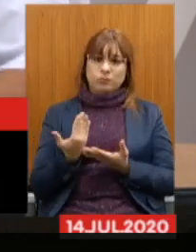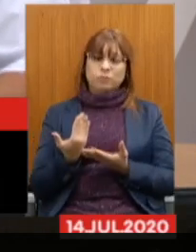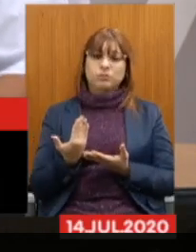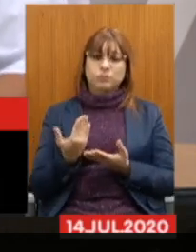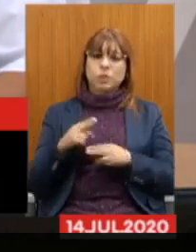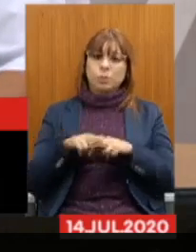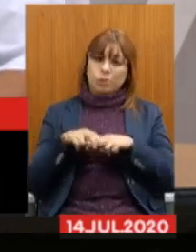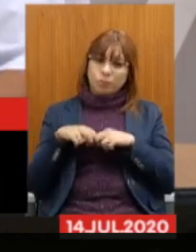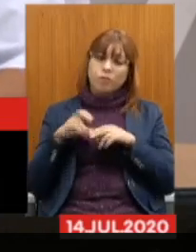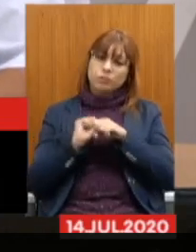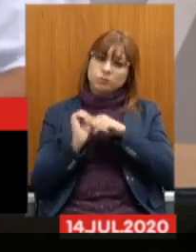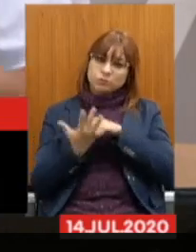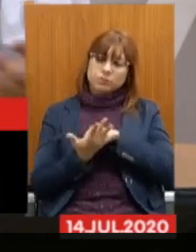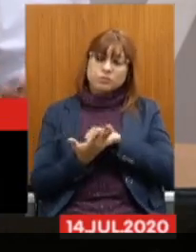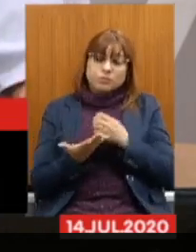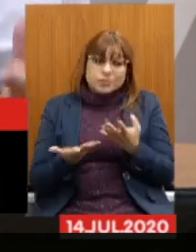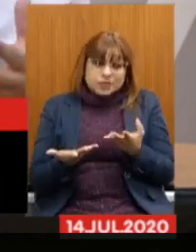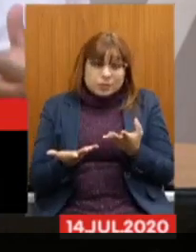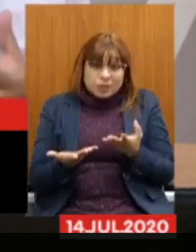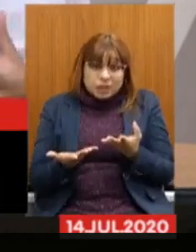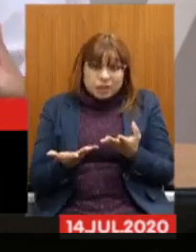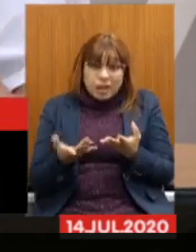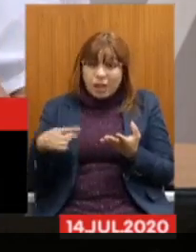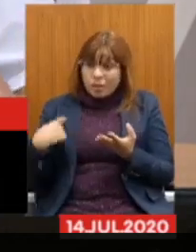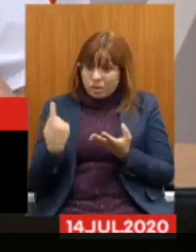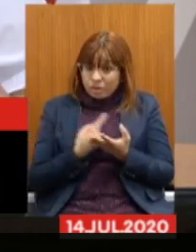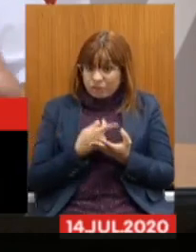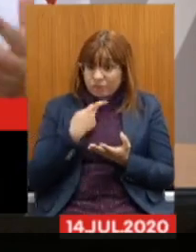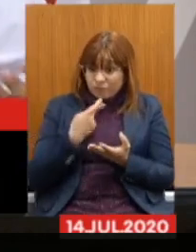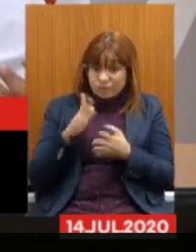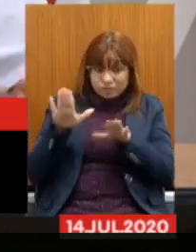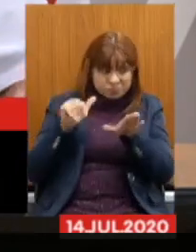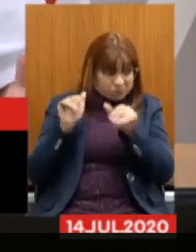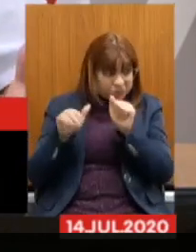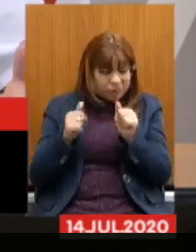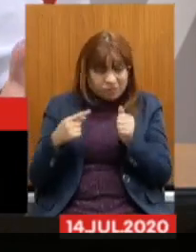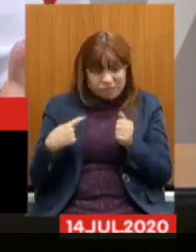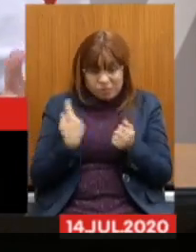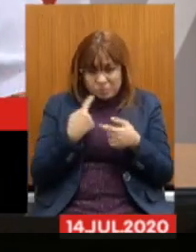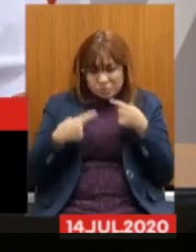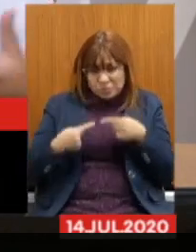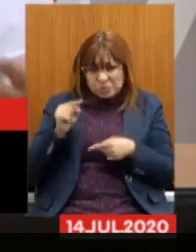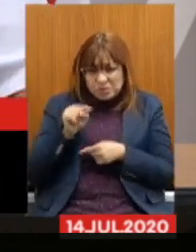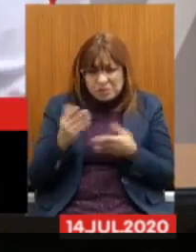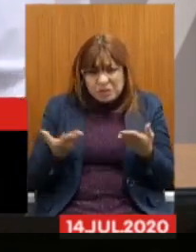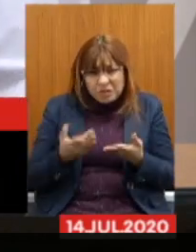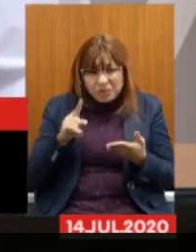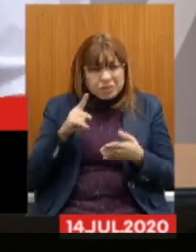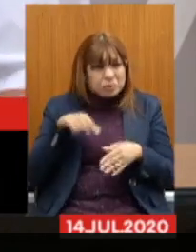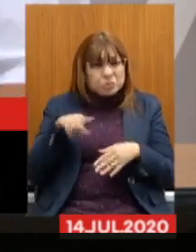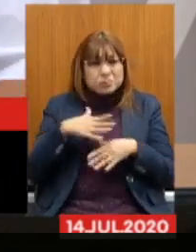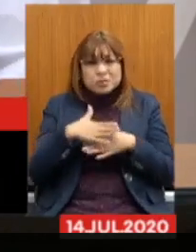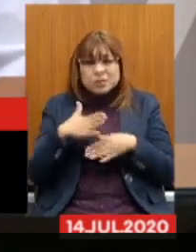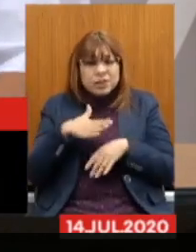E mesmo assim, vamos trazer esses trabalhadores para essa discussão nesse momento, que estão fragilizados.